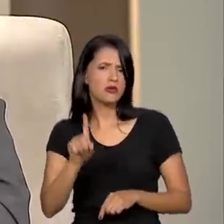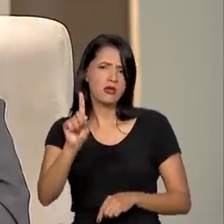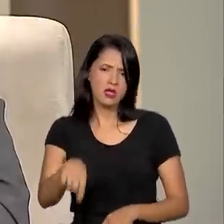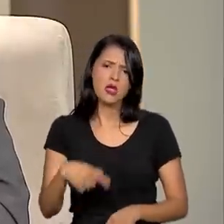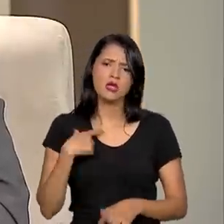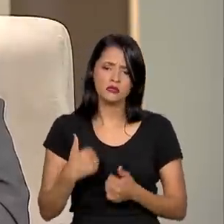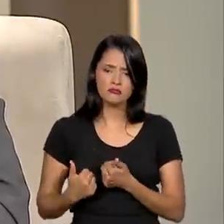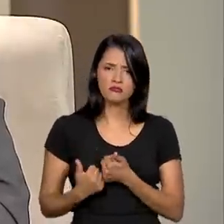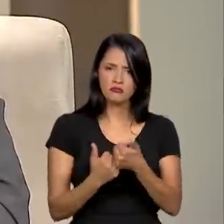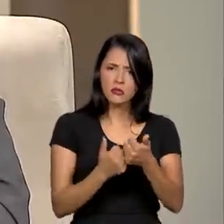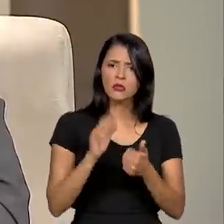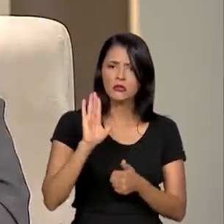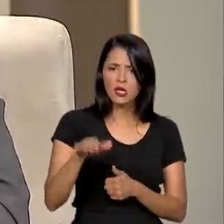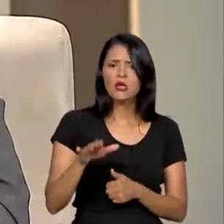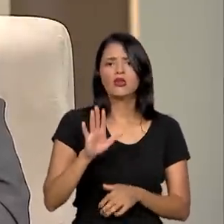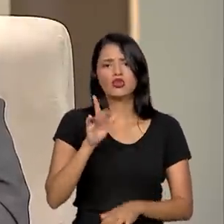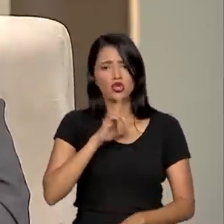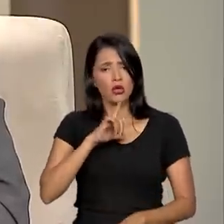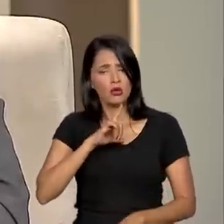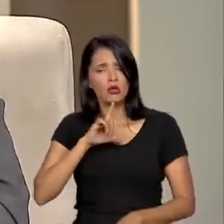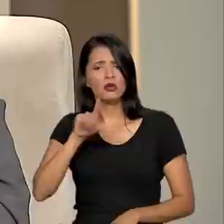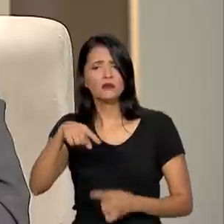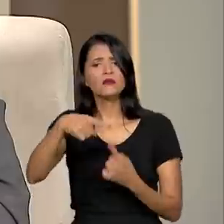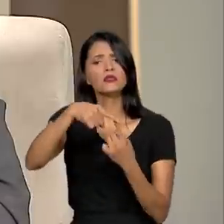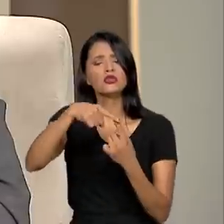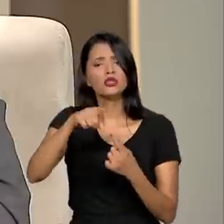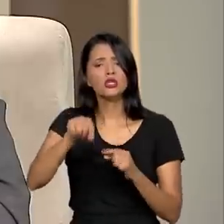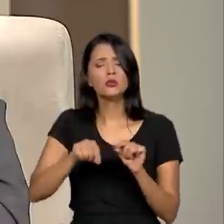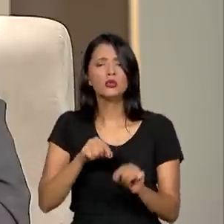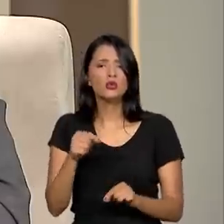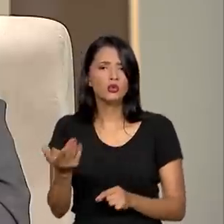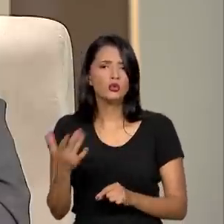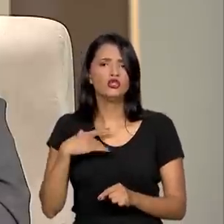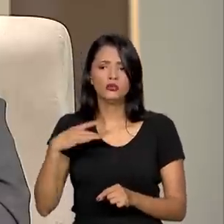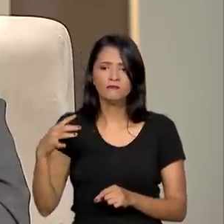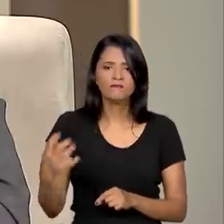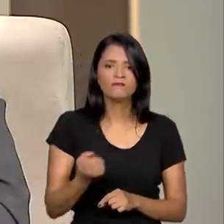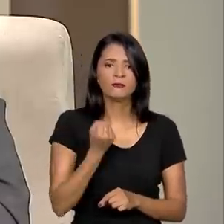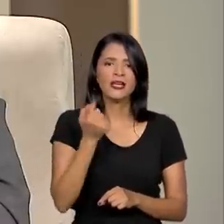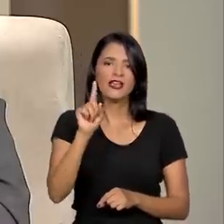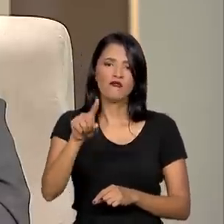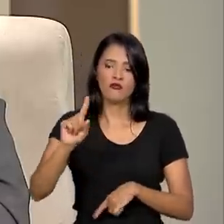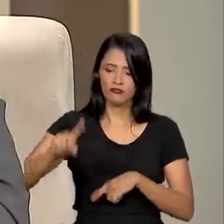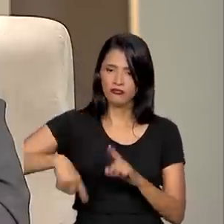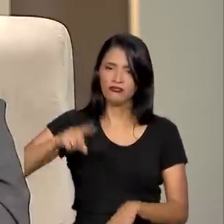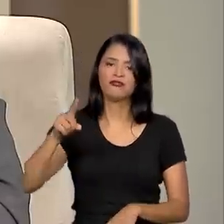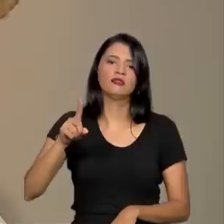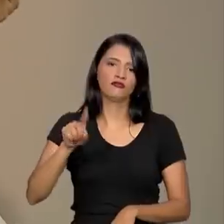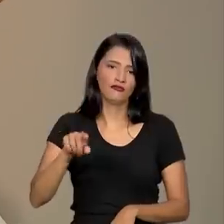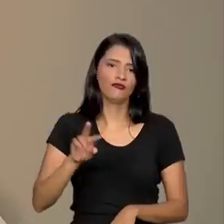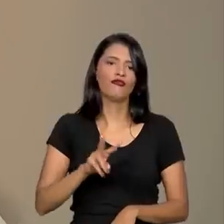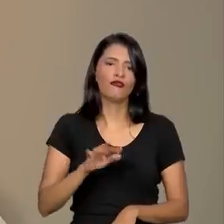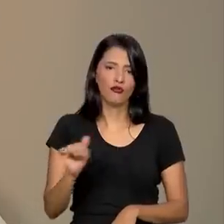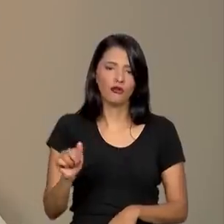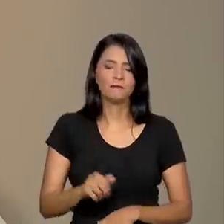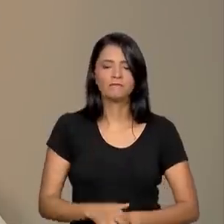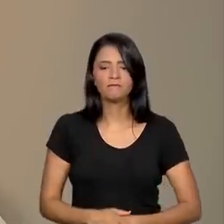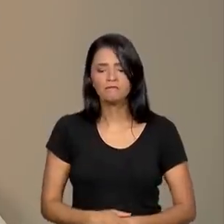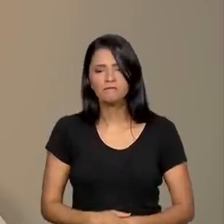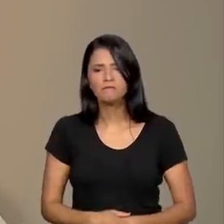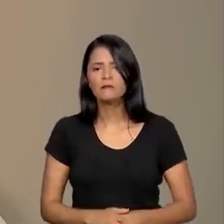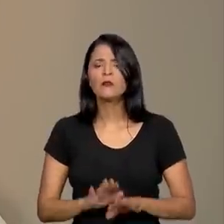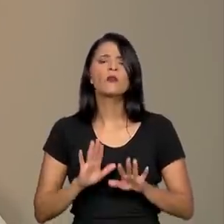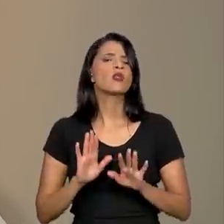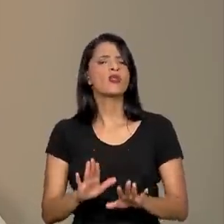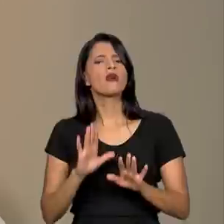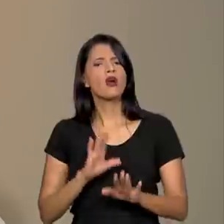de cooperação já trouxe esse tipo de resgate, que foi um avanço muito grande. Agora, a Semana Nacional dos Museus e